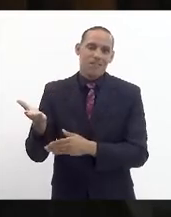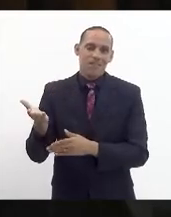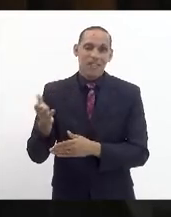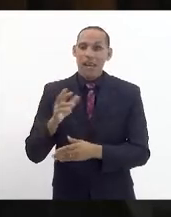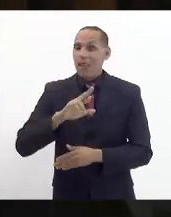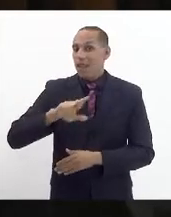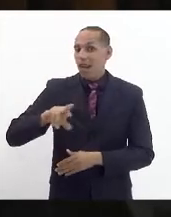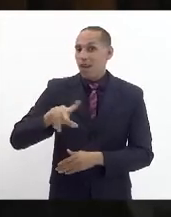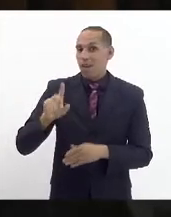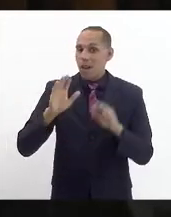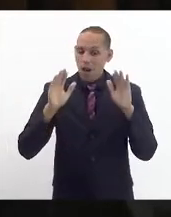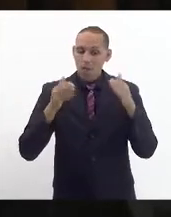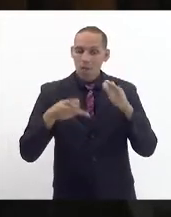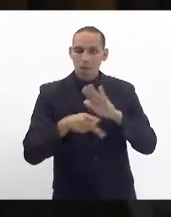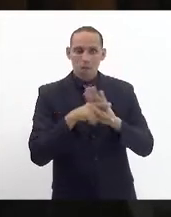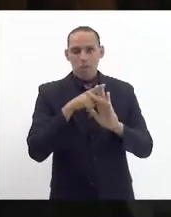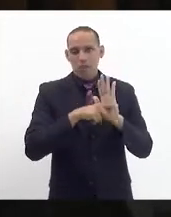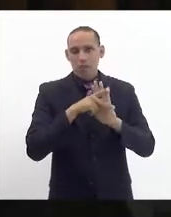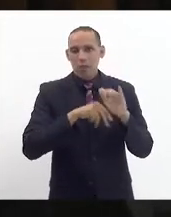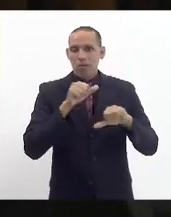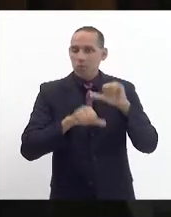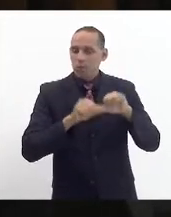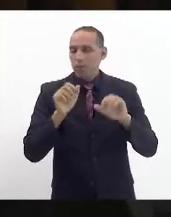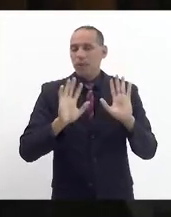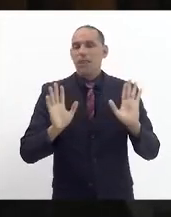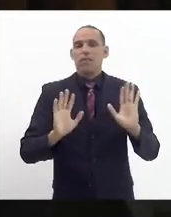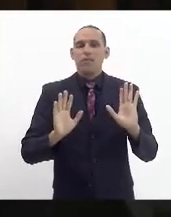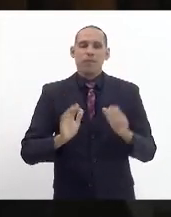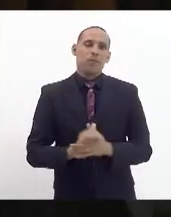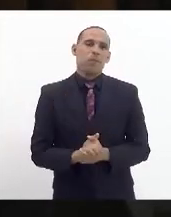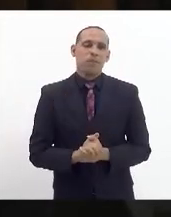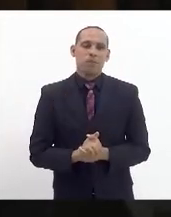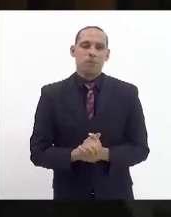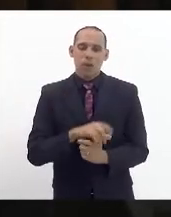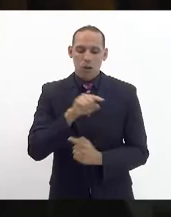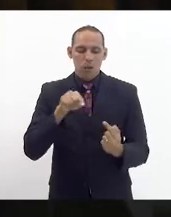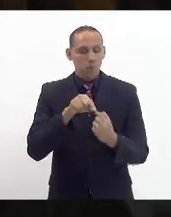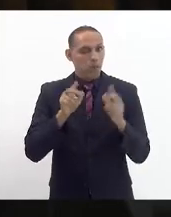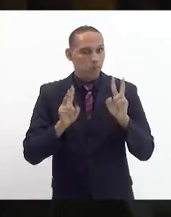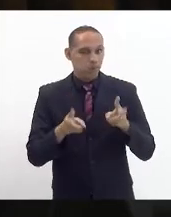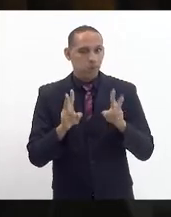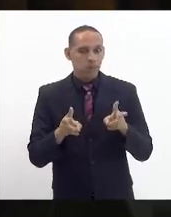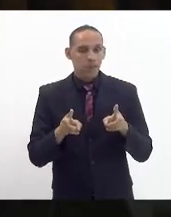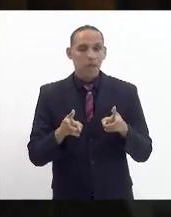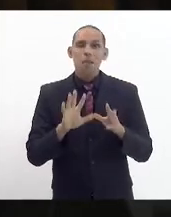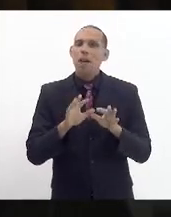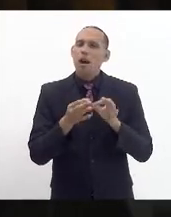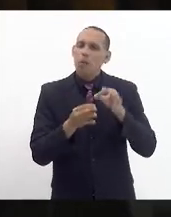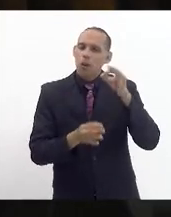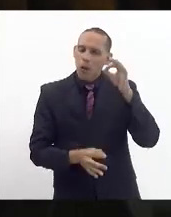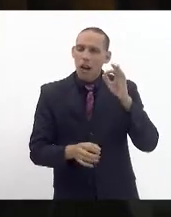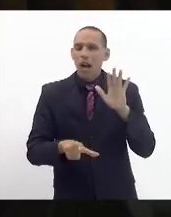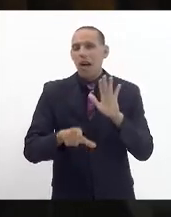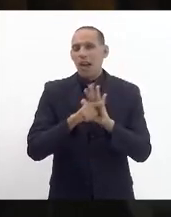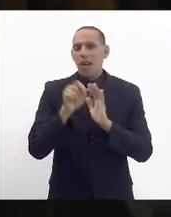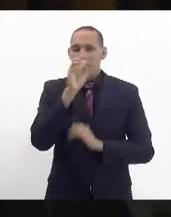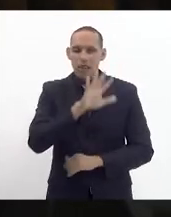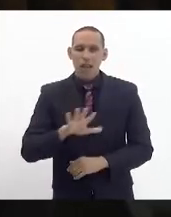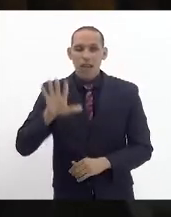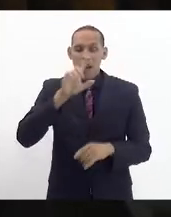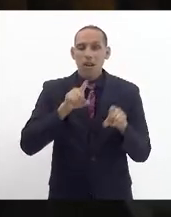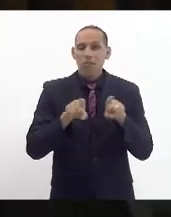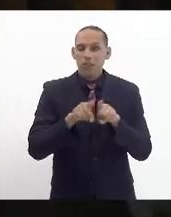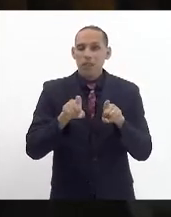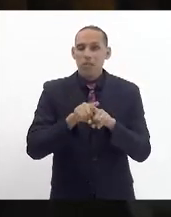projeto, portanto, não altera o escopo dele, de, para ser coerente com a lei nacional, a lei estadual do clima e